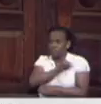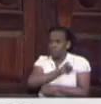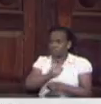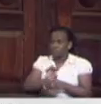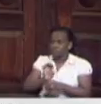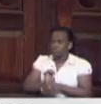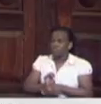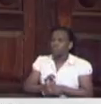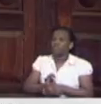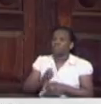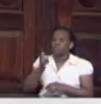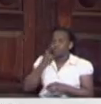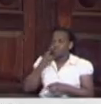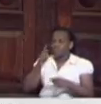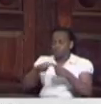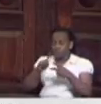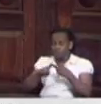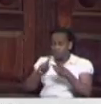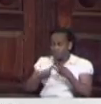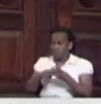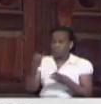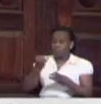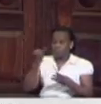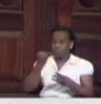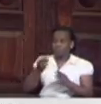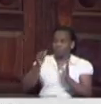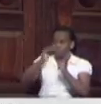a colocação de 3 itens básicos da pauta.